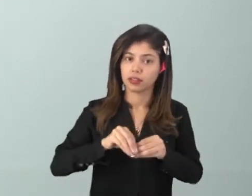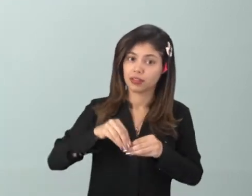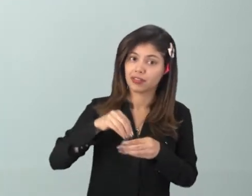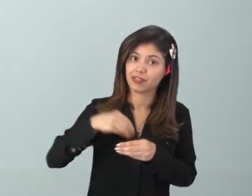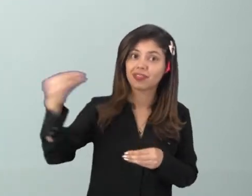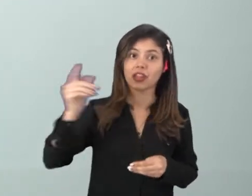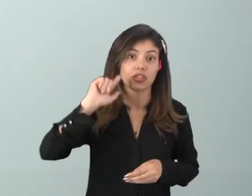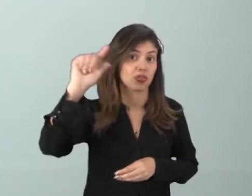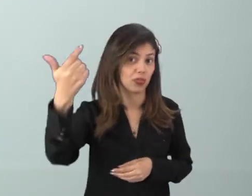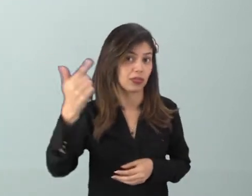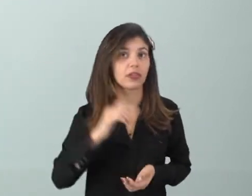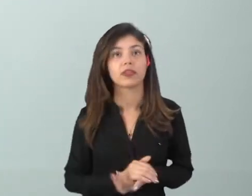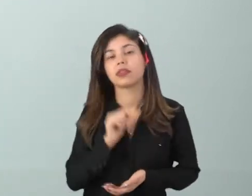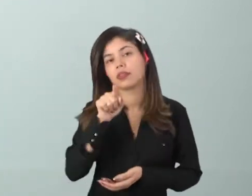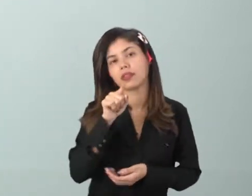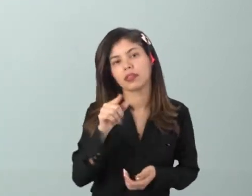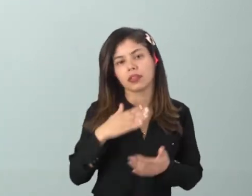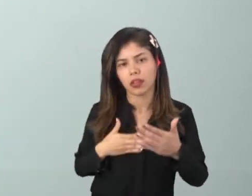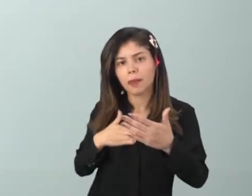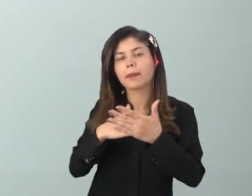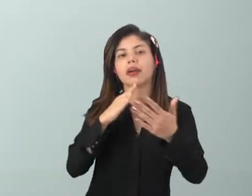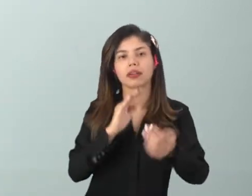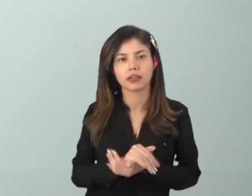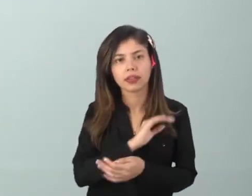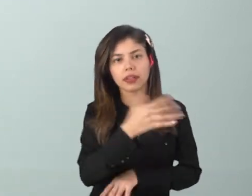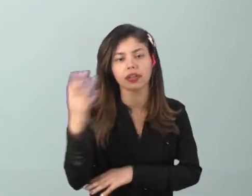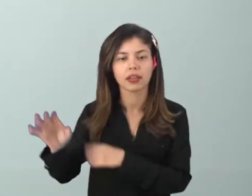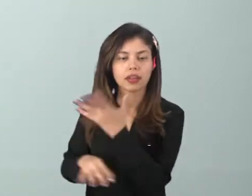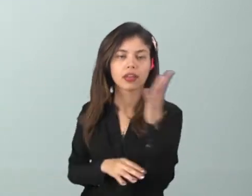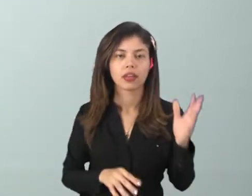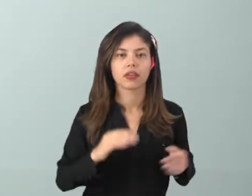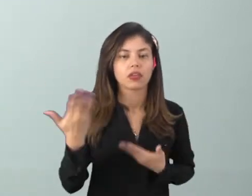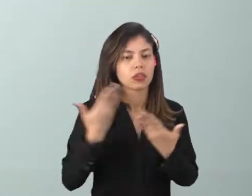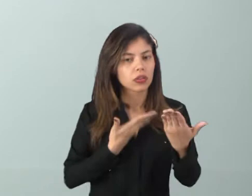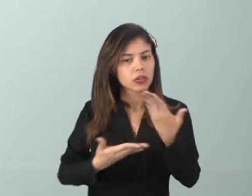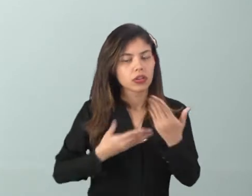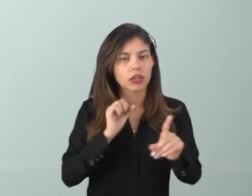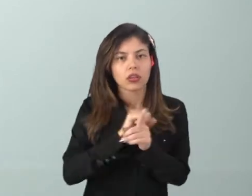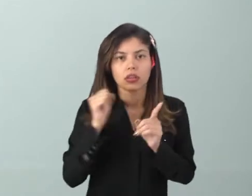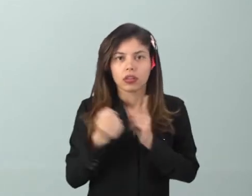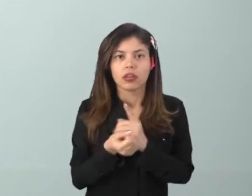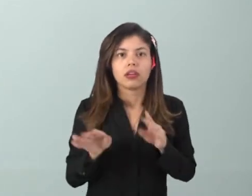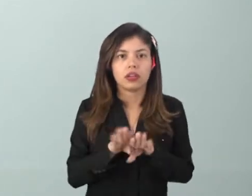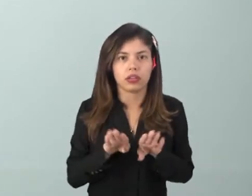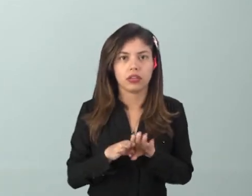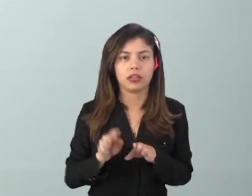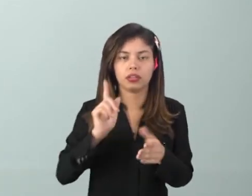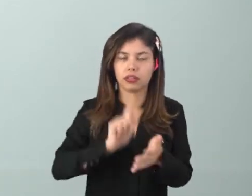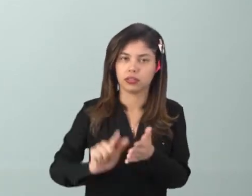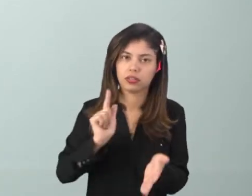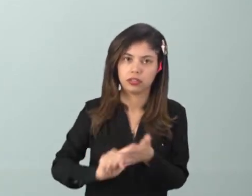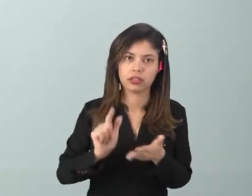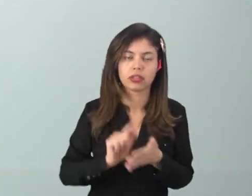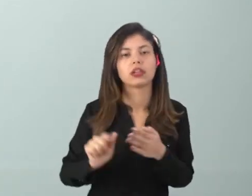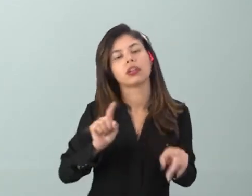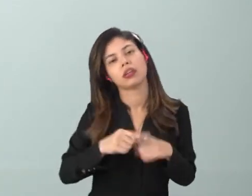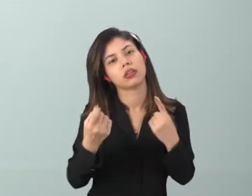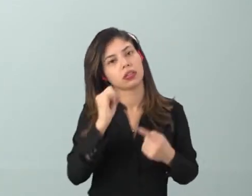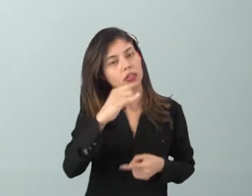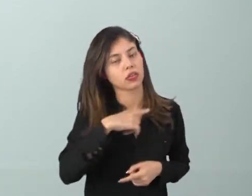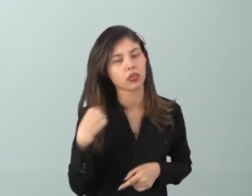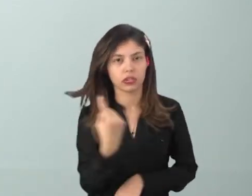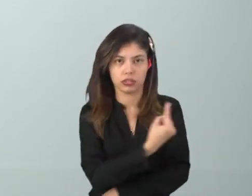ser retirada e colocada em outra. Então você tem o impacto ambiental e o impacto social, tá? Então a hidrelétrica ela é limpa, né? Se